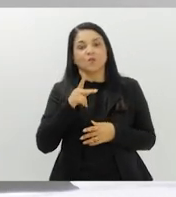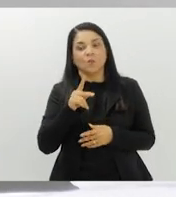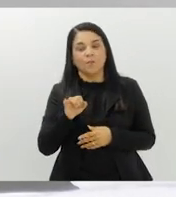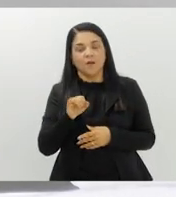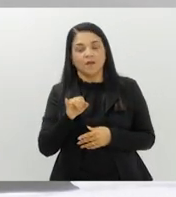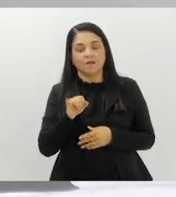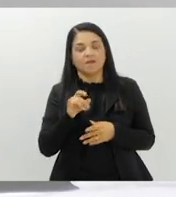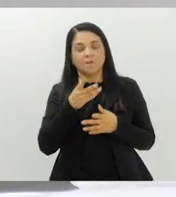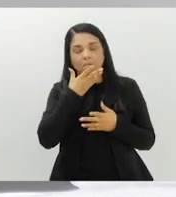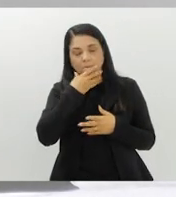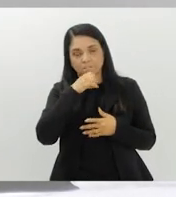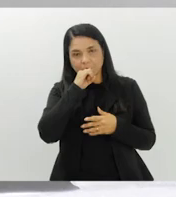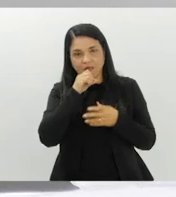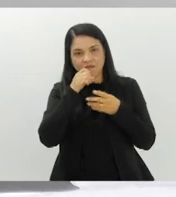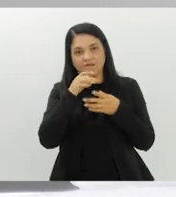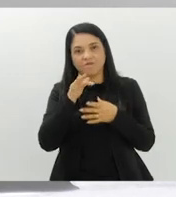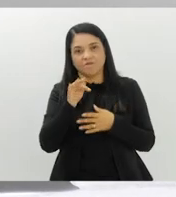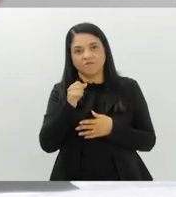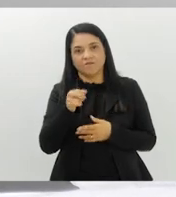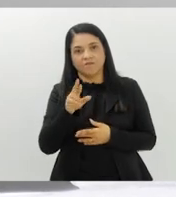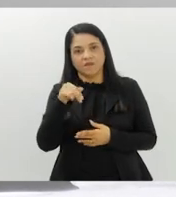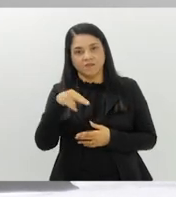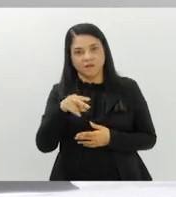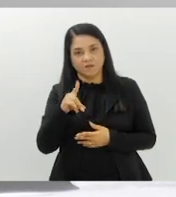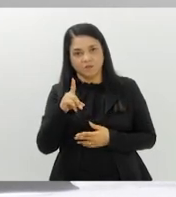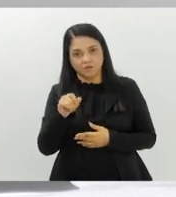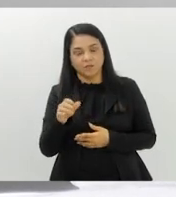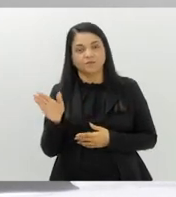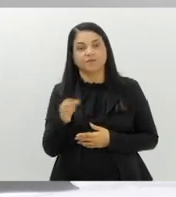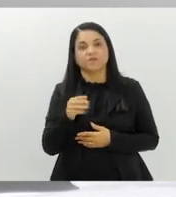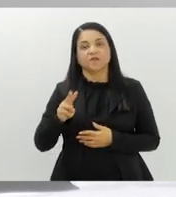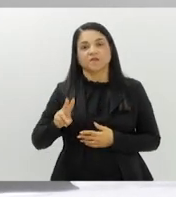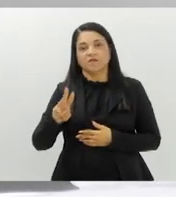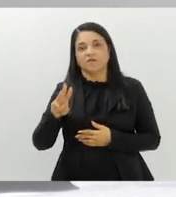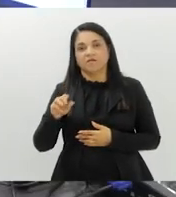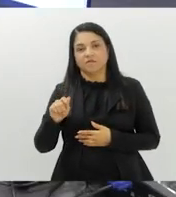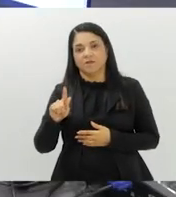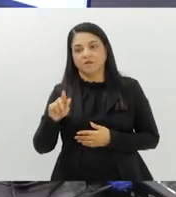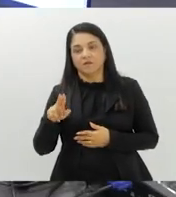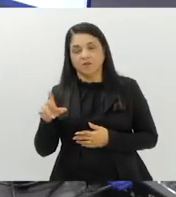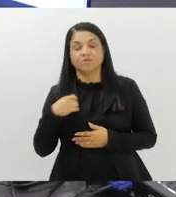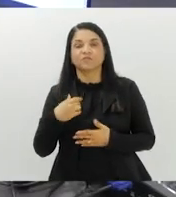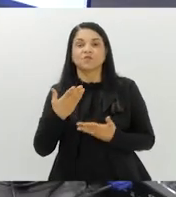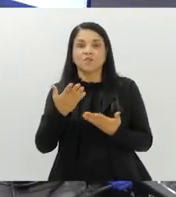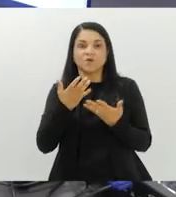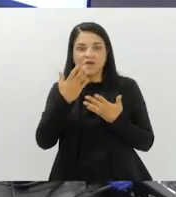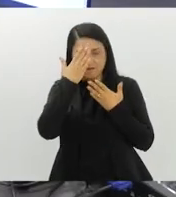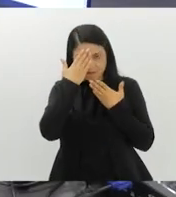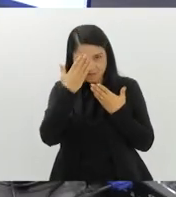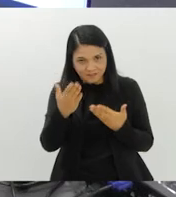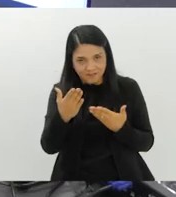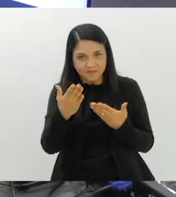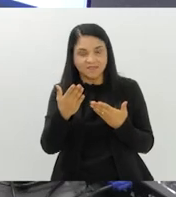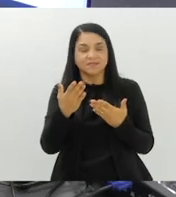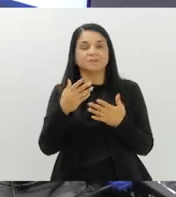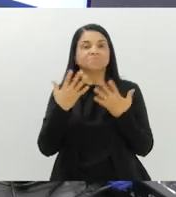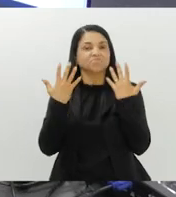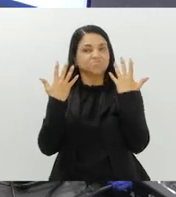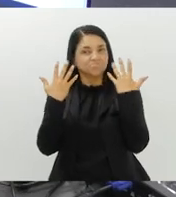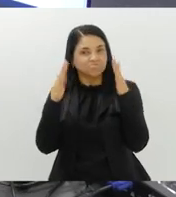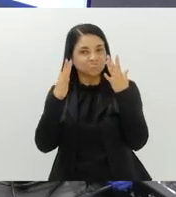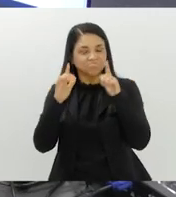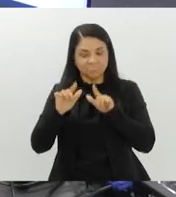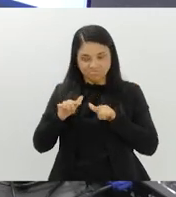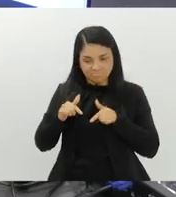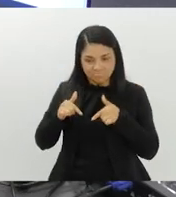o Leonardo e o Vaguinho, para encerrar em nome de nós todos. Queria te agradecer pelo retorno, queria parabenizar mais uma vez a